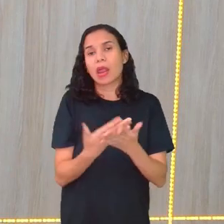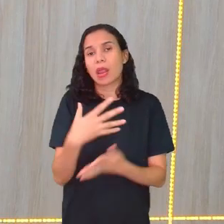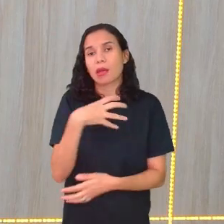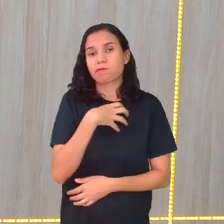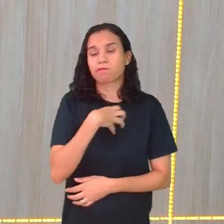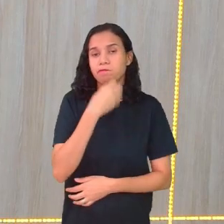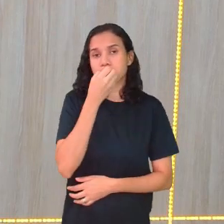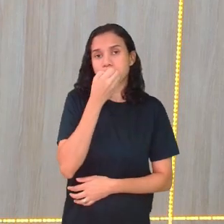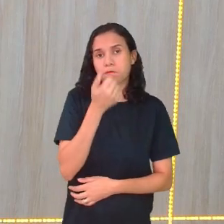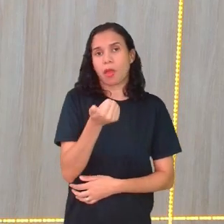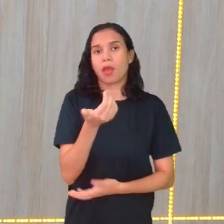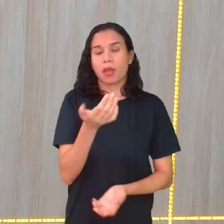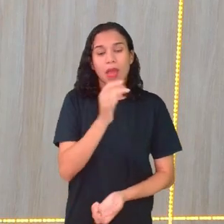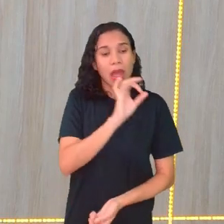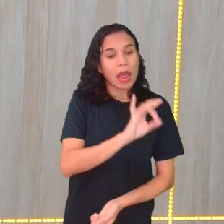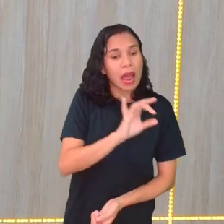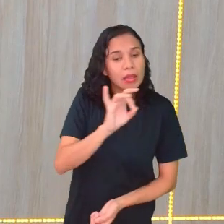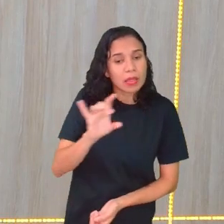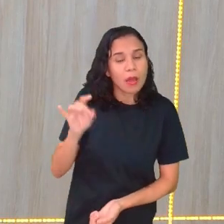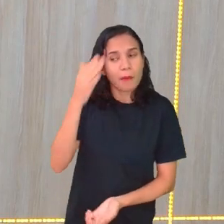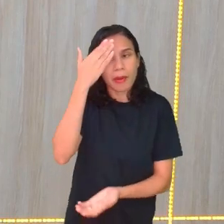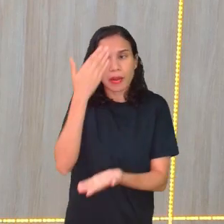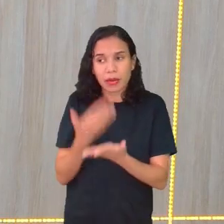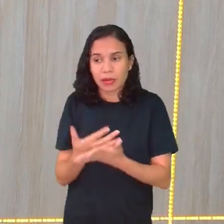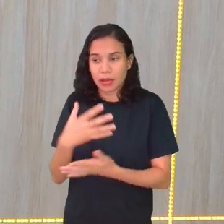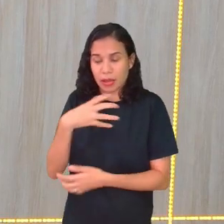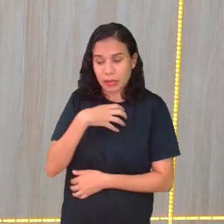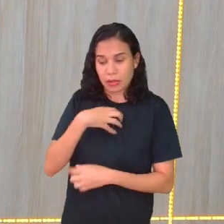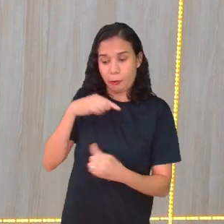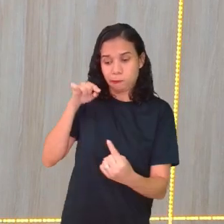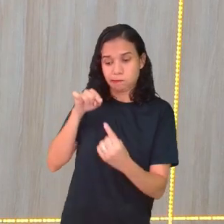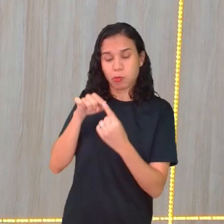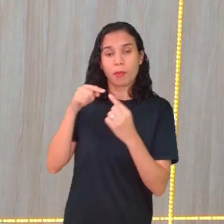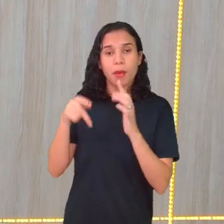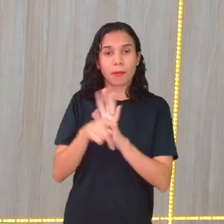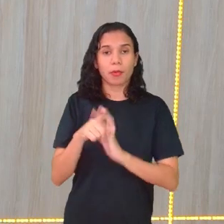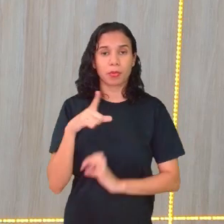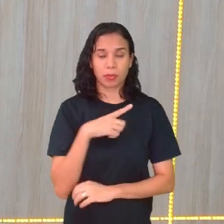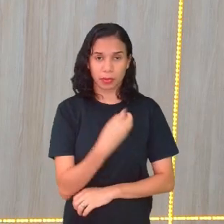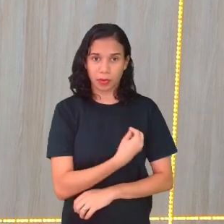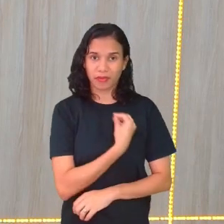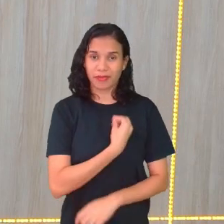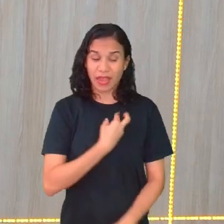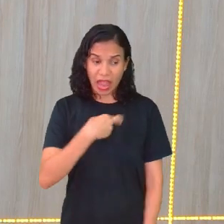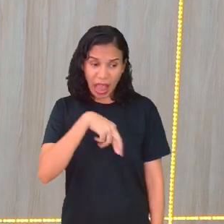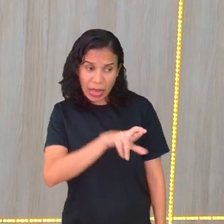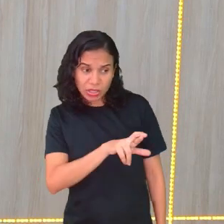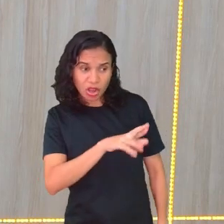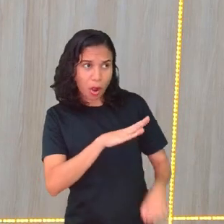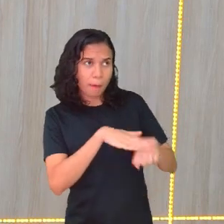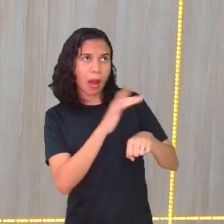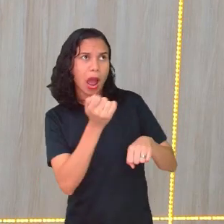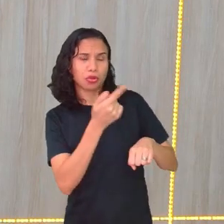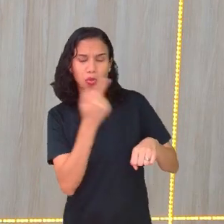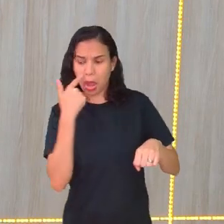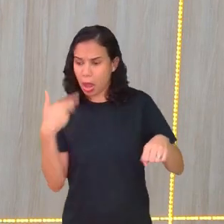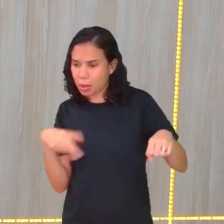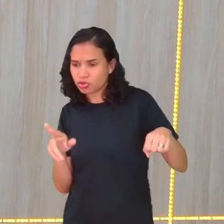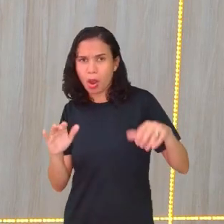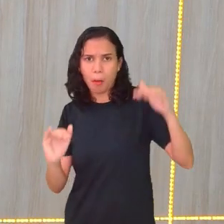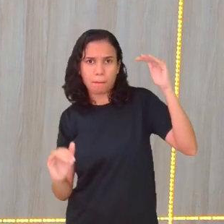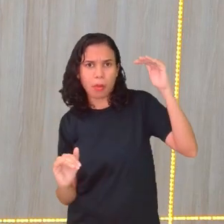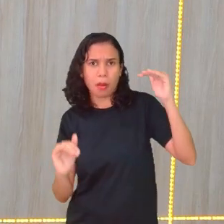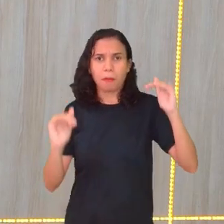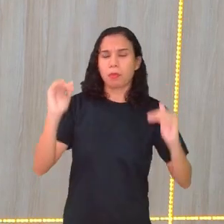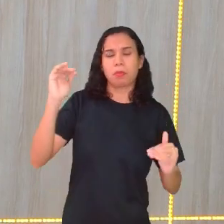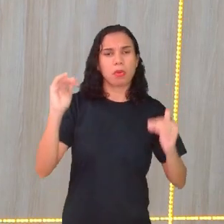bem, cada pessoa acredita no que faz sentido para ela. E uma religião não é mais importante do que a outra, tá, gente? A